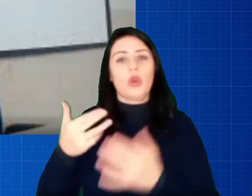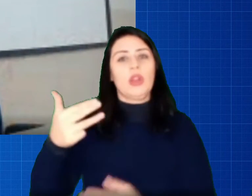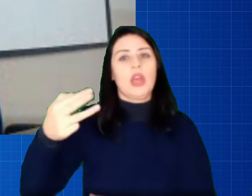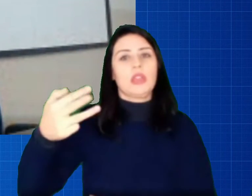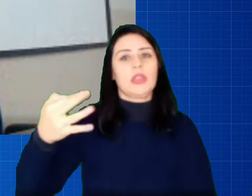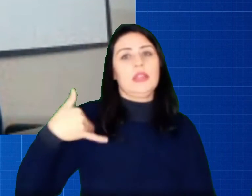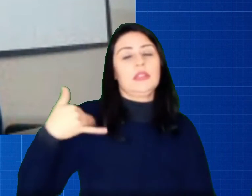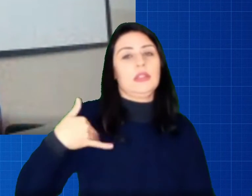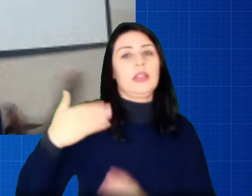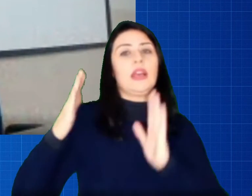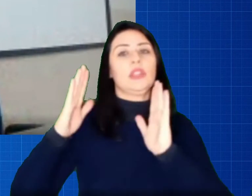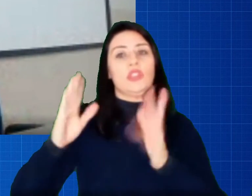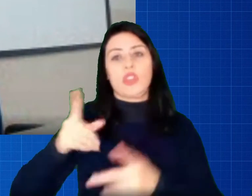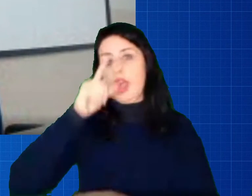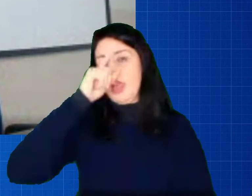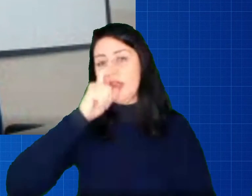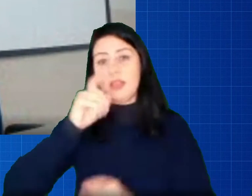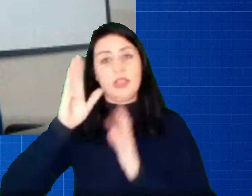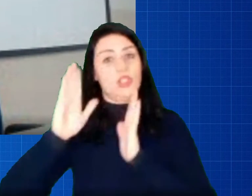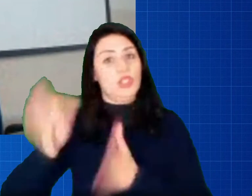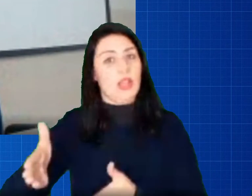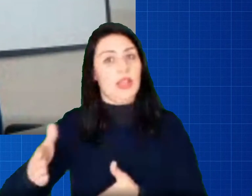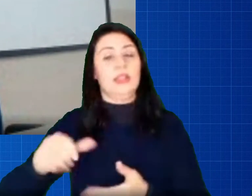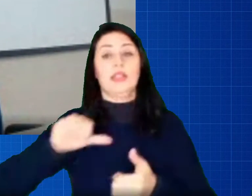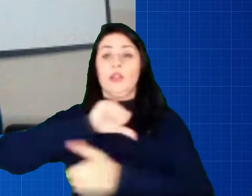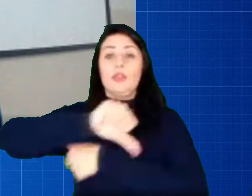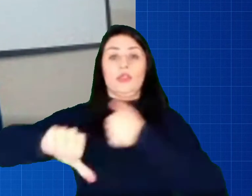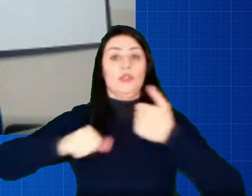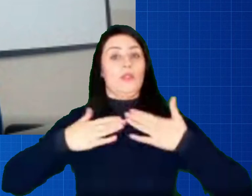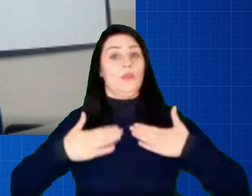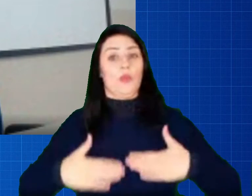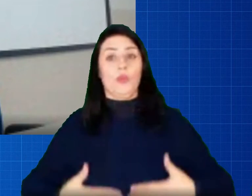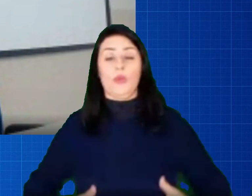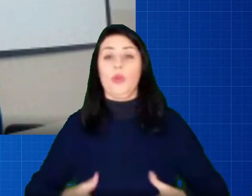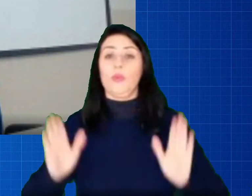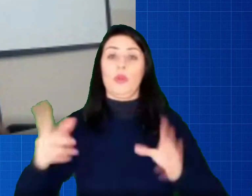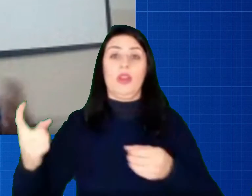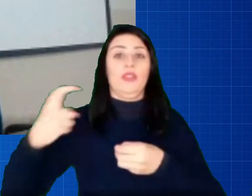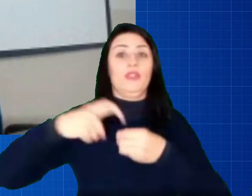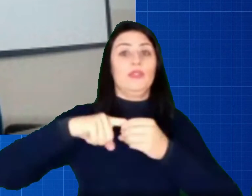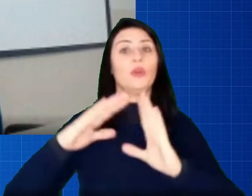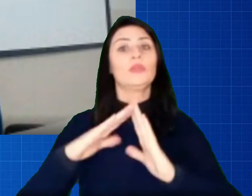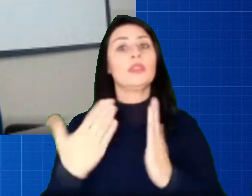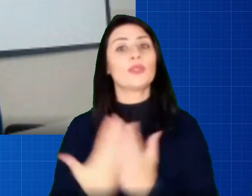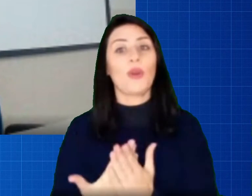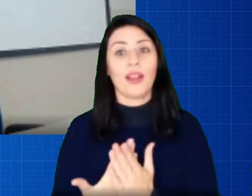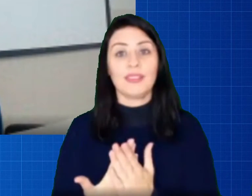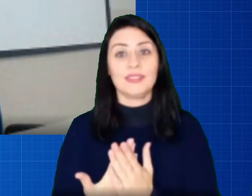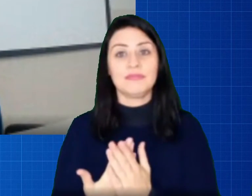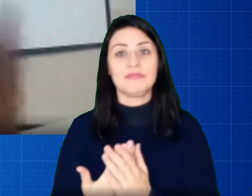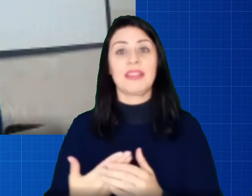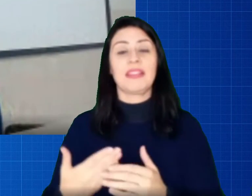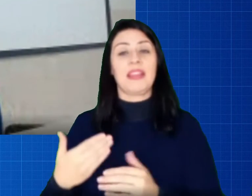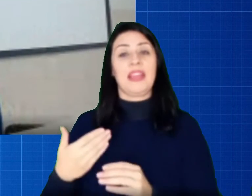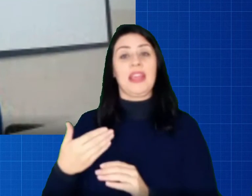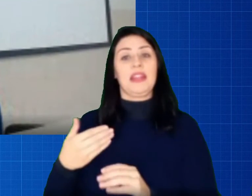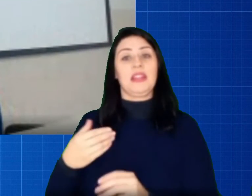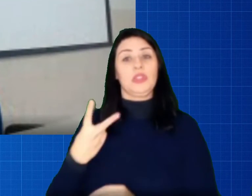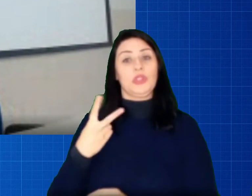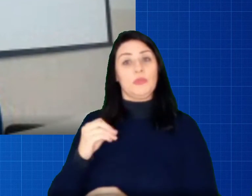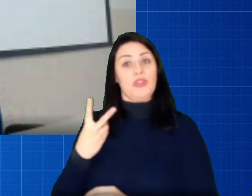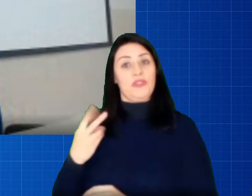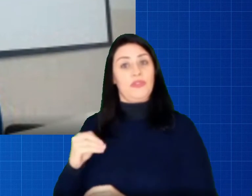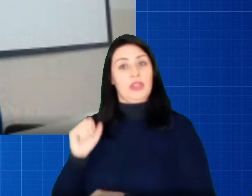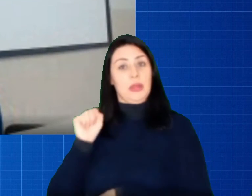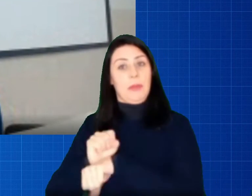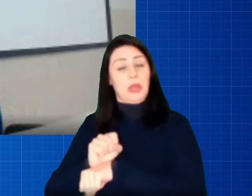com 13 anos está voltando, ela está mocinha, né? Então ela ficou mocinha, ela transformou todo o corpo